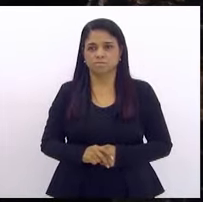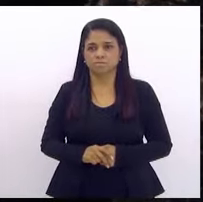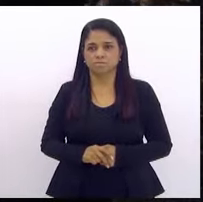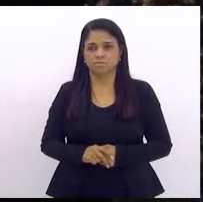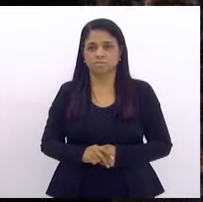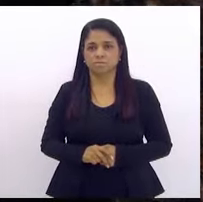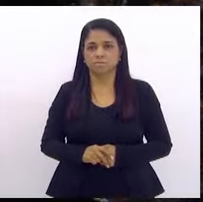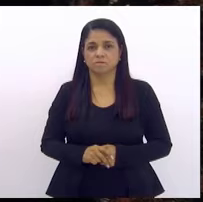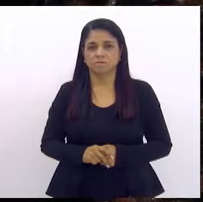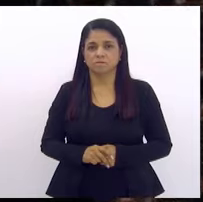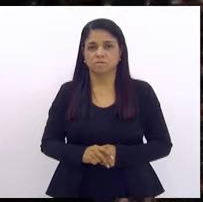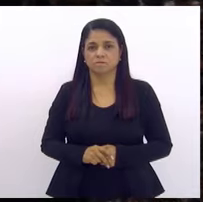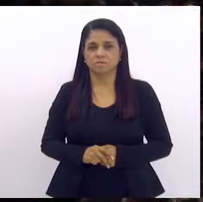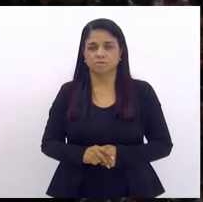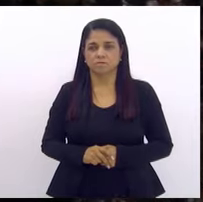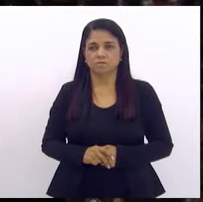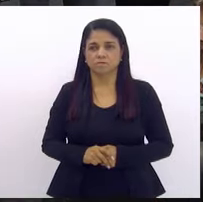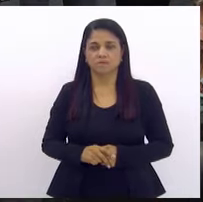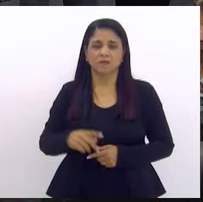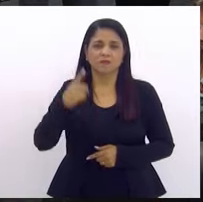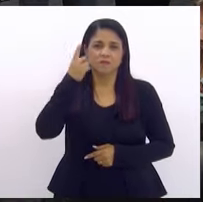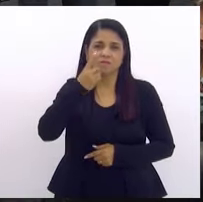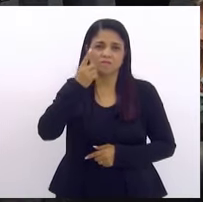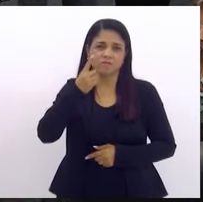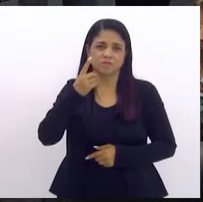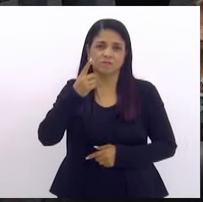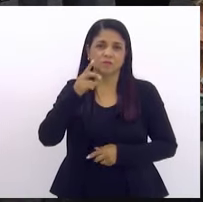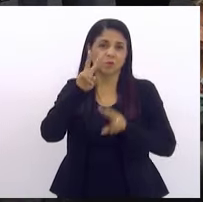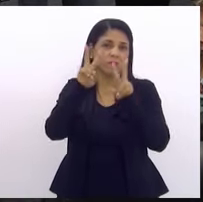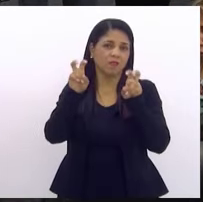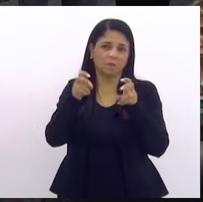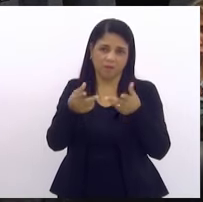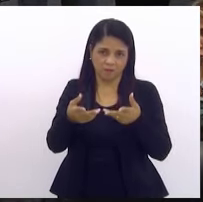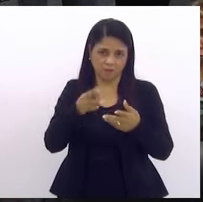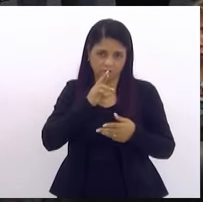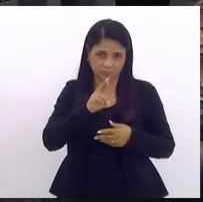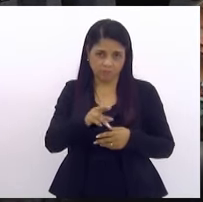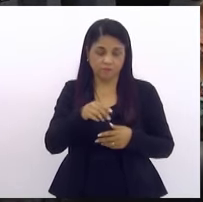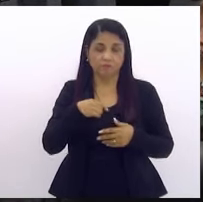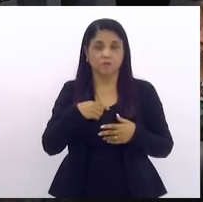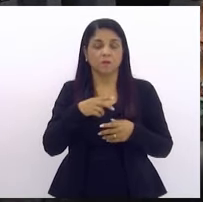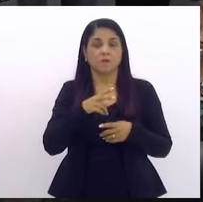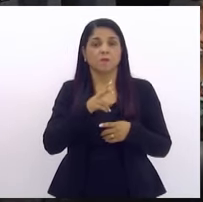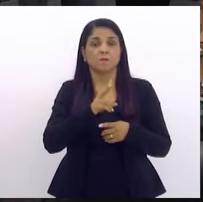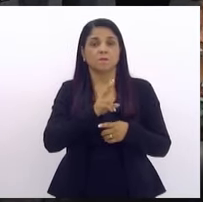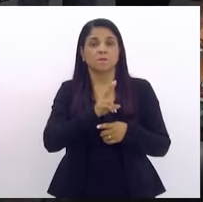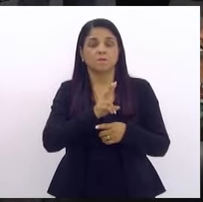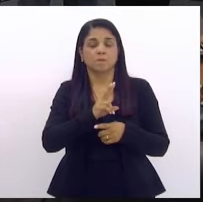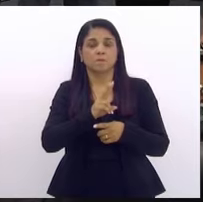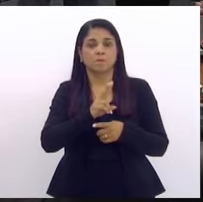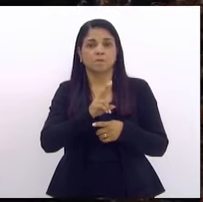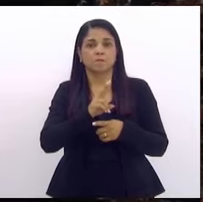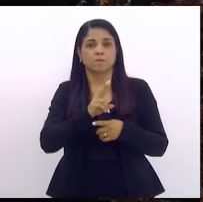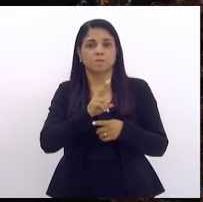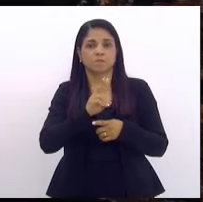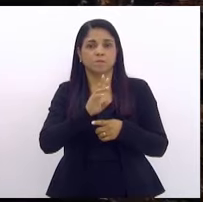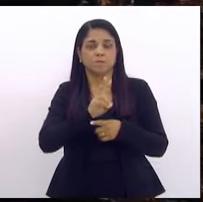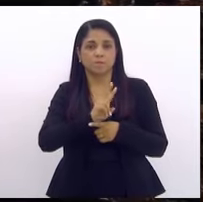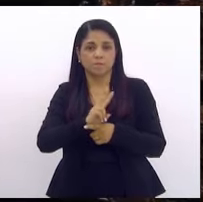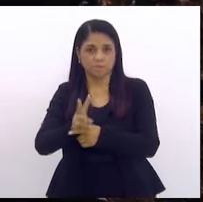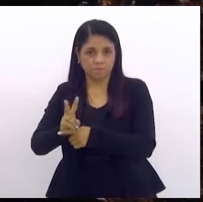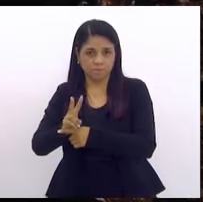Deputado Serginho, diz só o tema, por causa do número, a gente... Direi. Institui medidas de proteção ao consumidor no